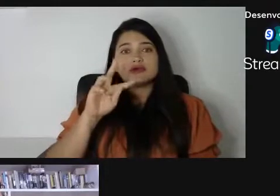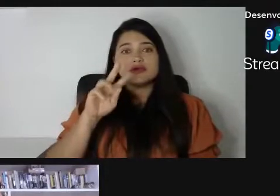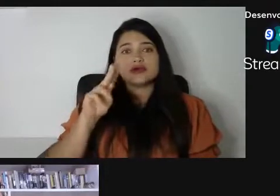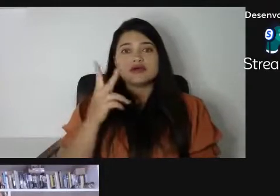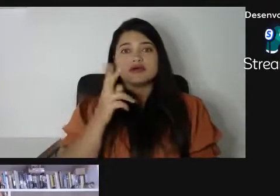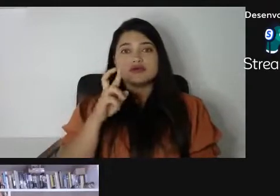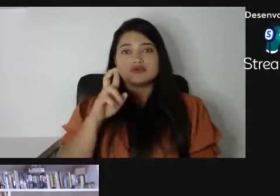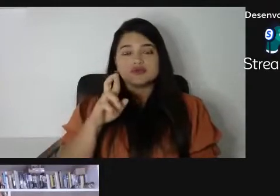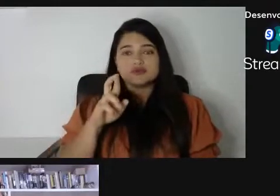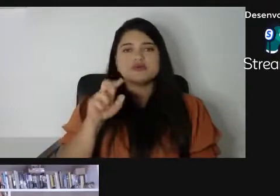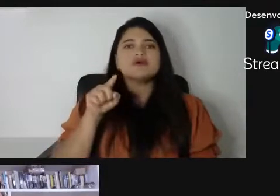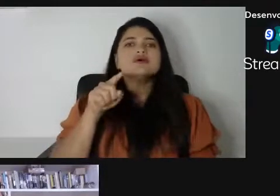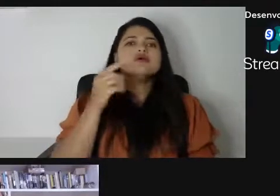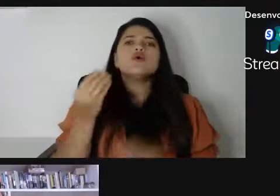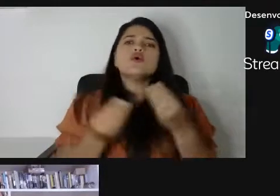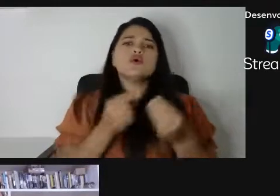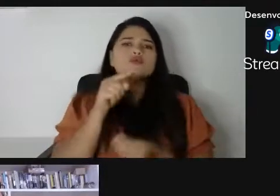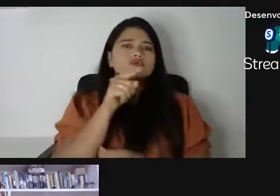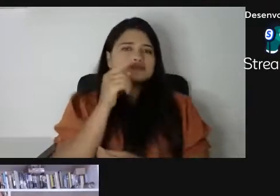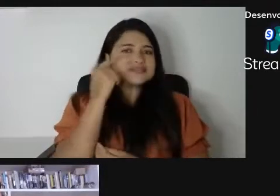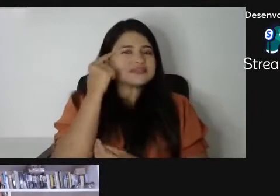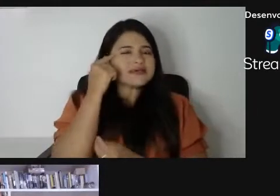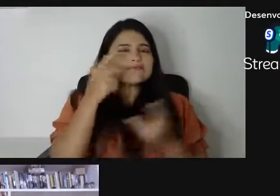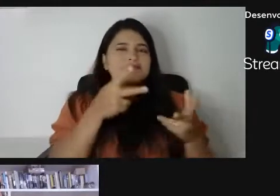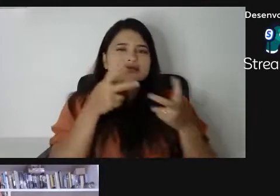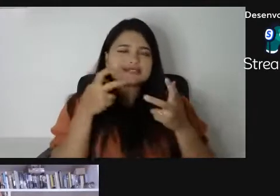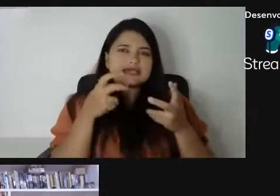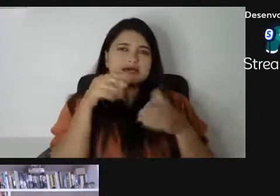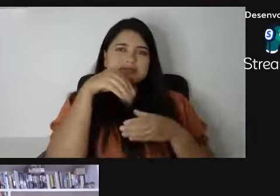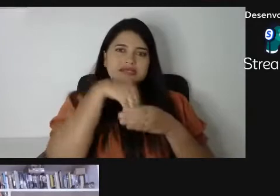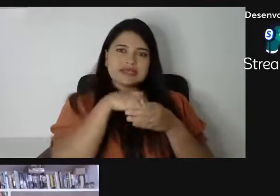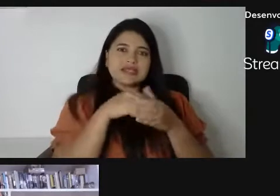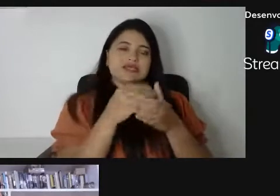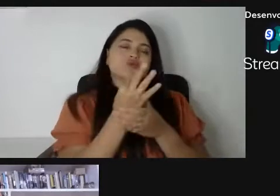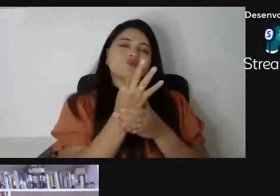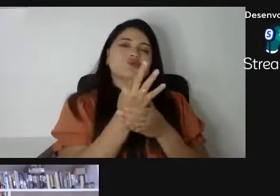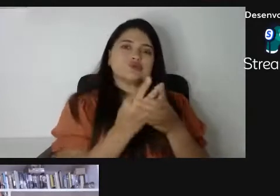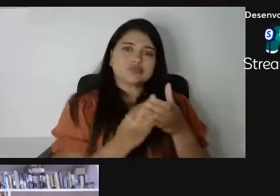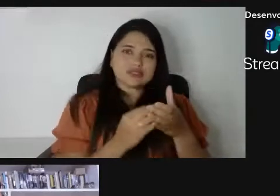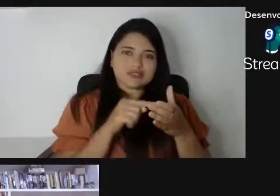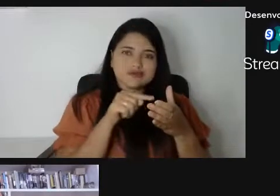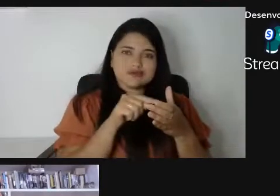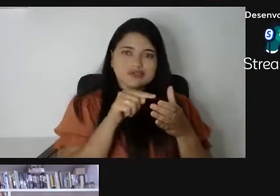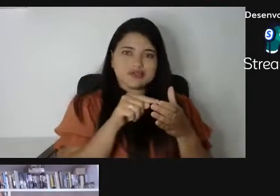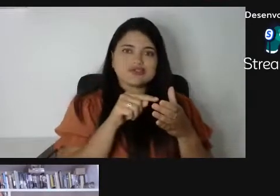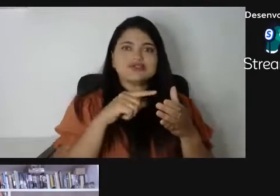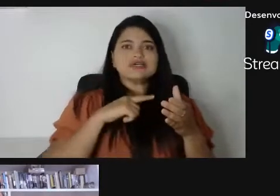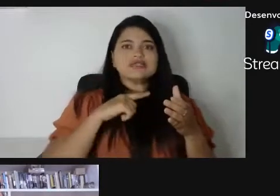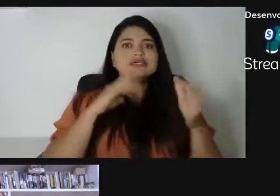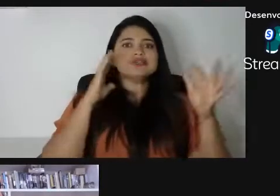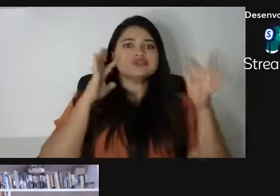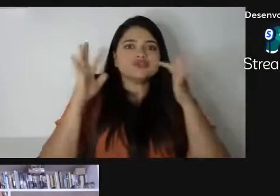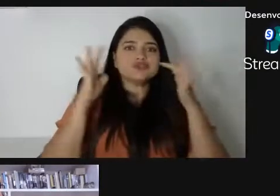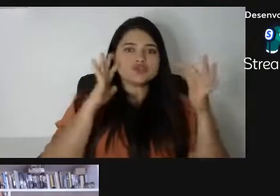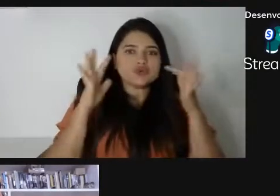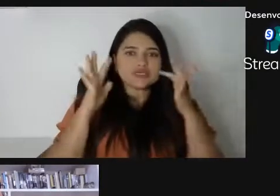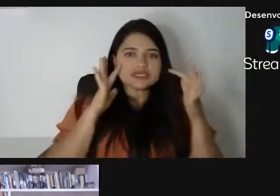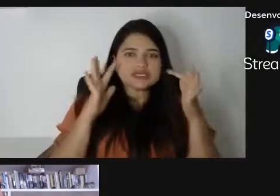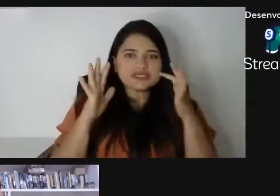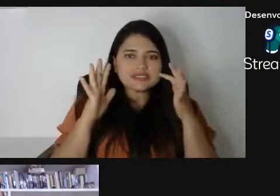as consequências de teorias positivistas nas formações do TILSC, considerando que tais teorias têm retirado do escopo da